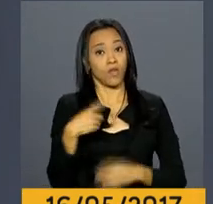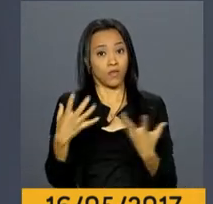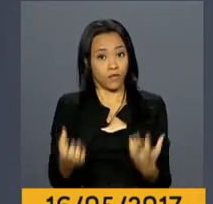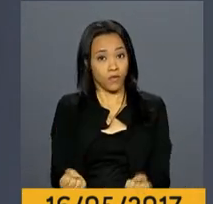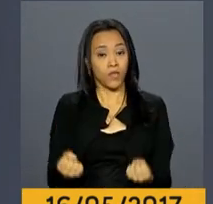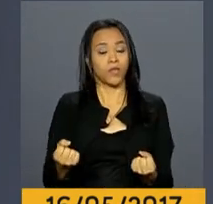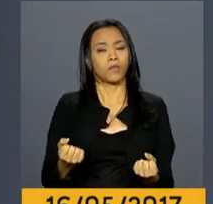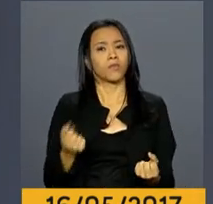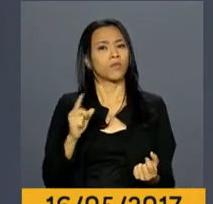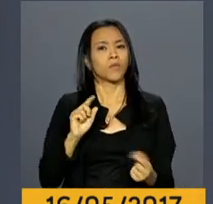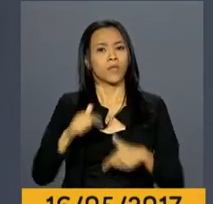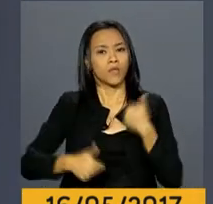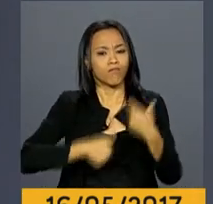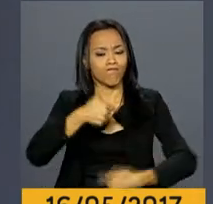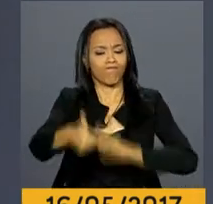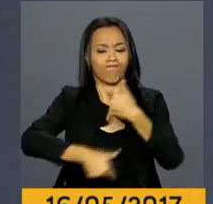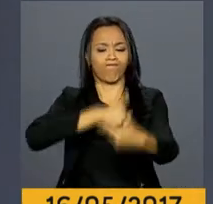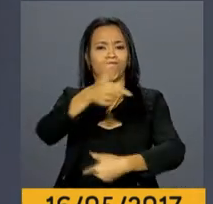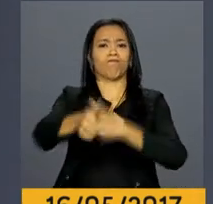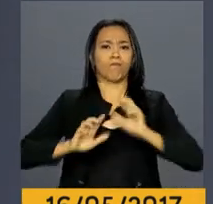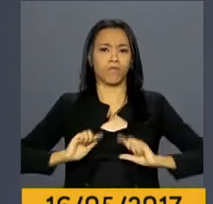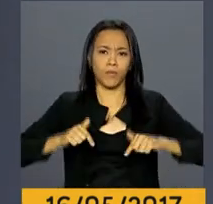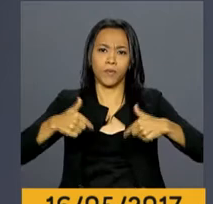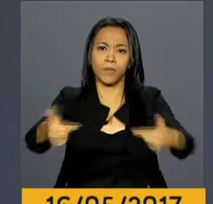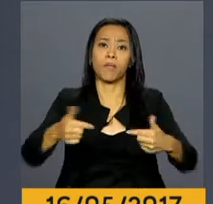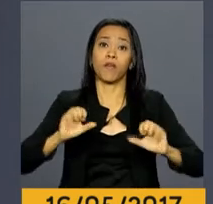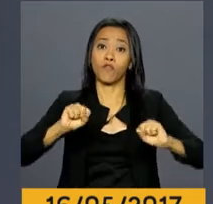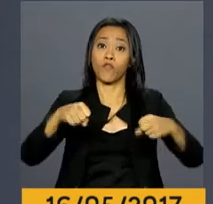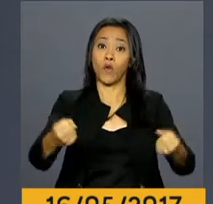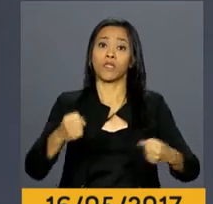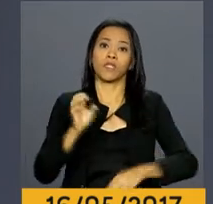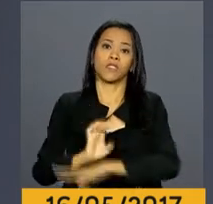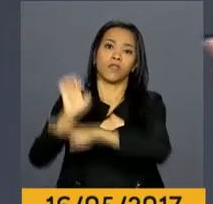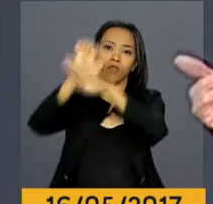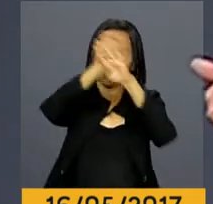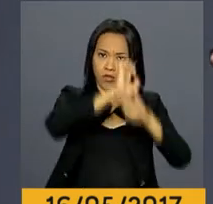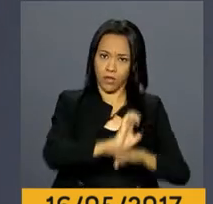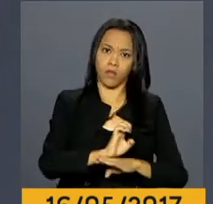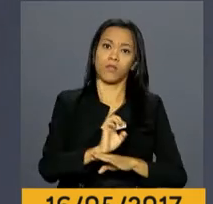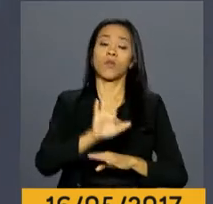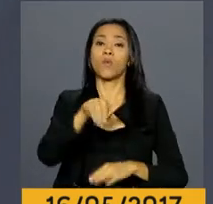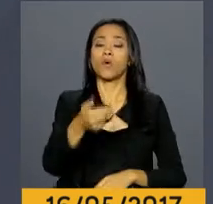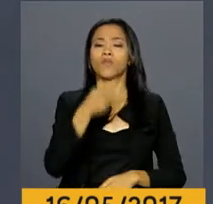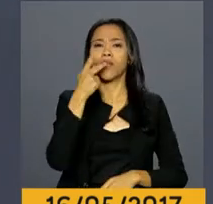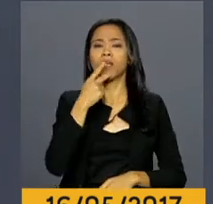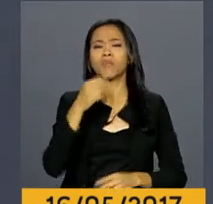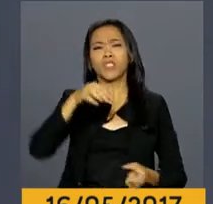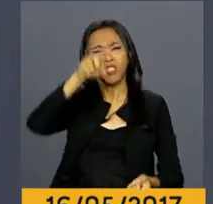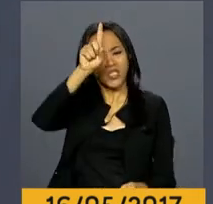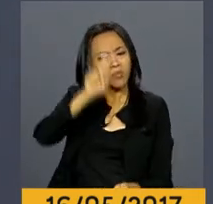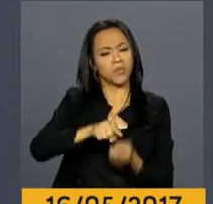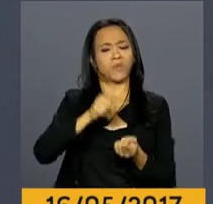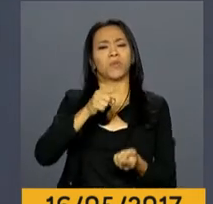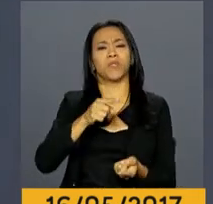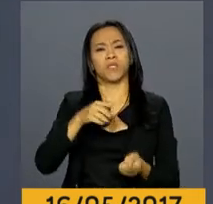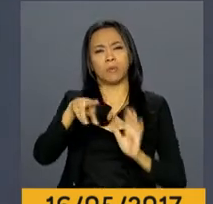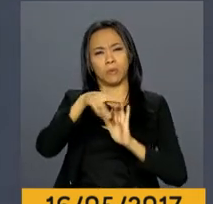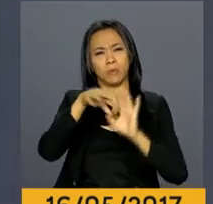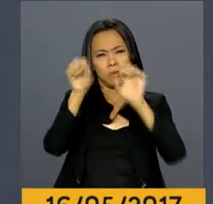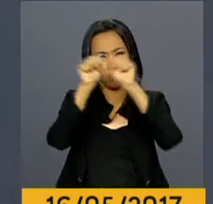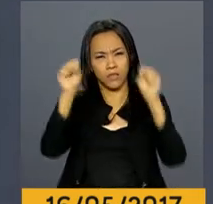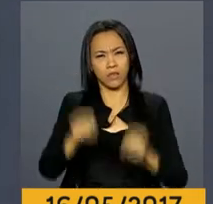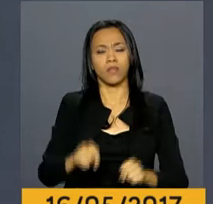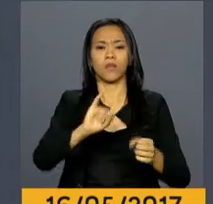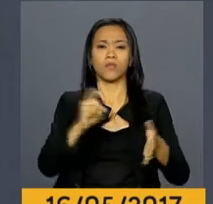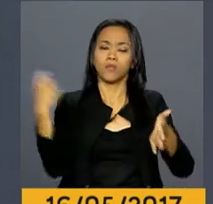para o fortalecimento da federação. Quando se fala, por exemplo, na simplificação do sistema tributário ou de uma eventual